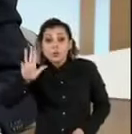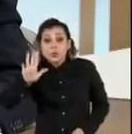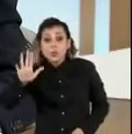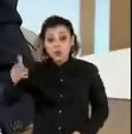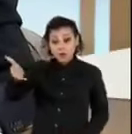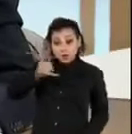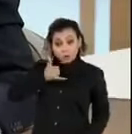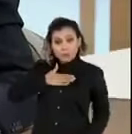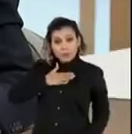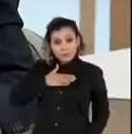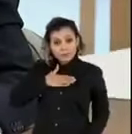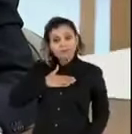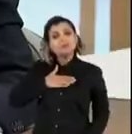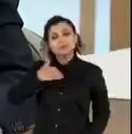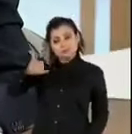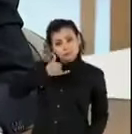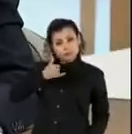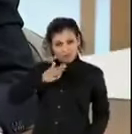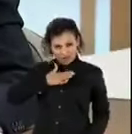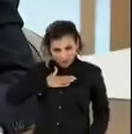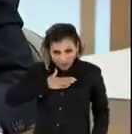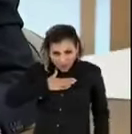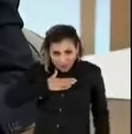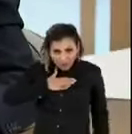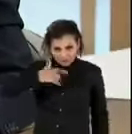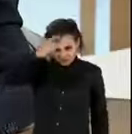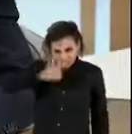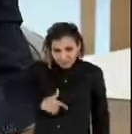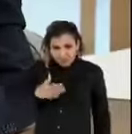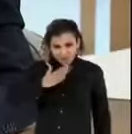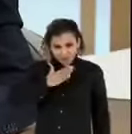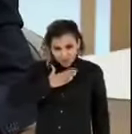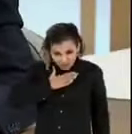revela exata e precisamente que eu não era, digamos, adepto do golpe.